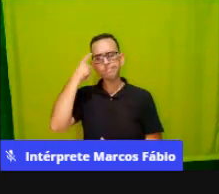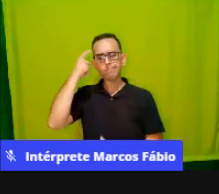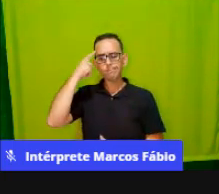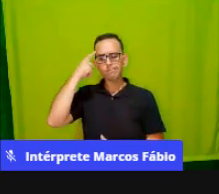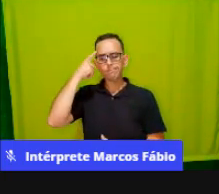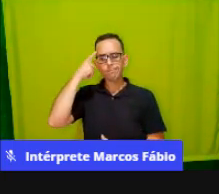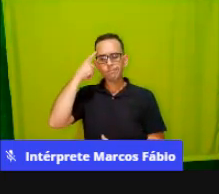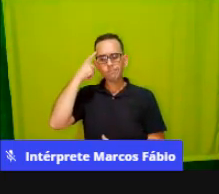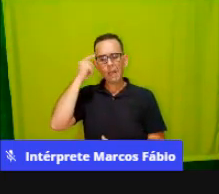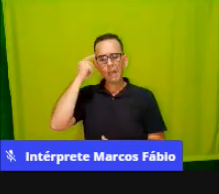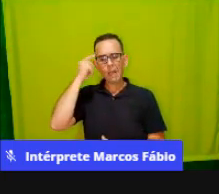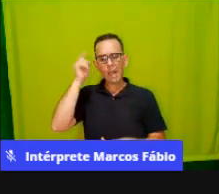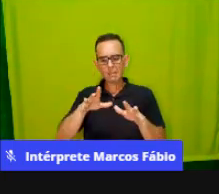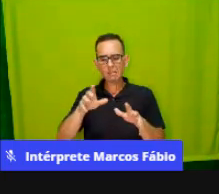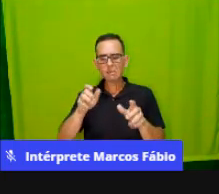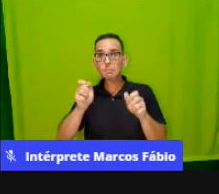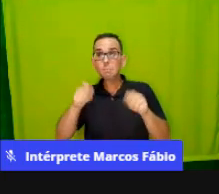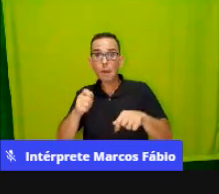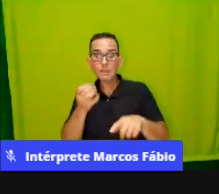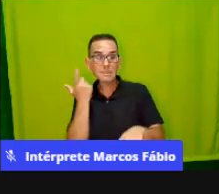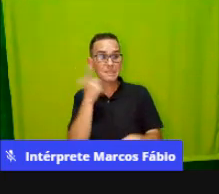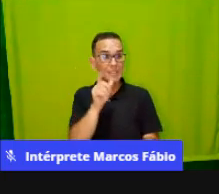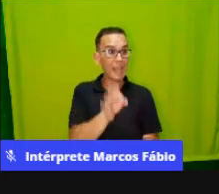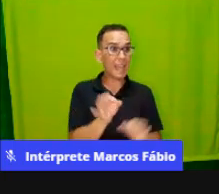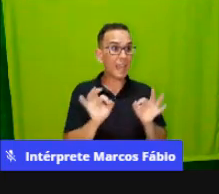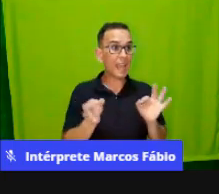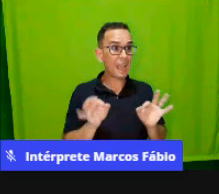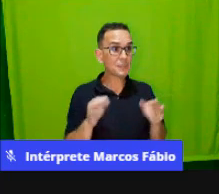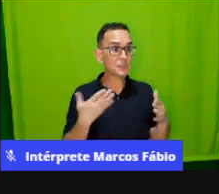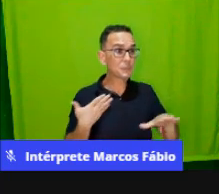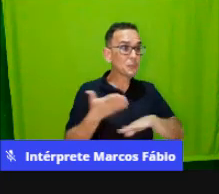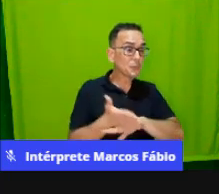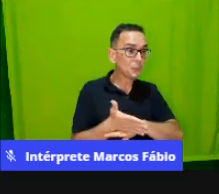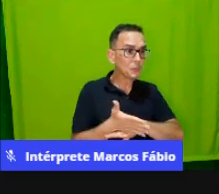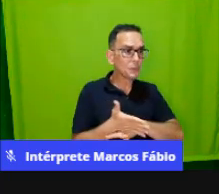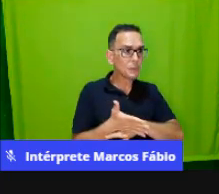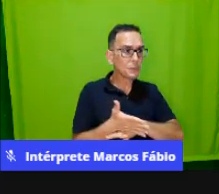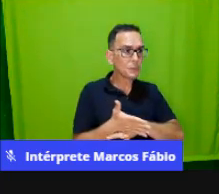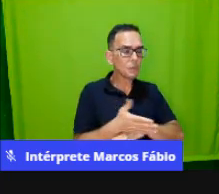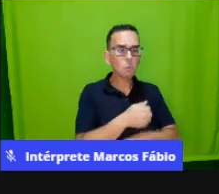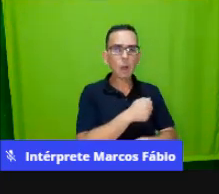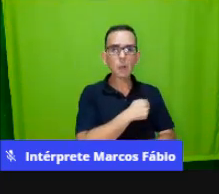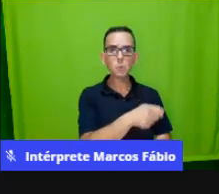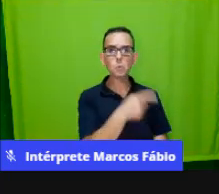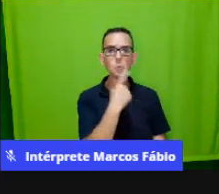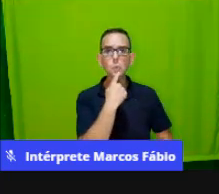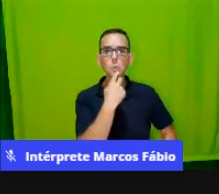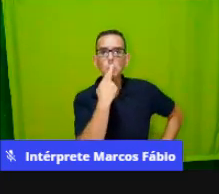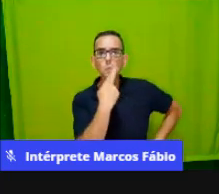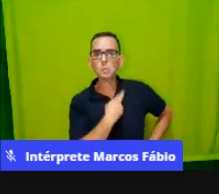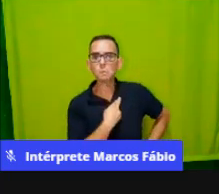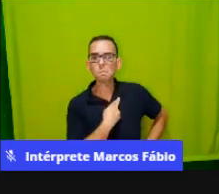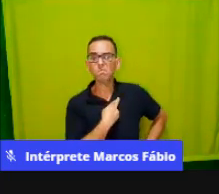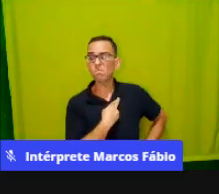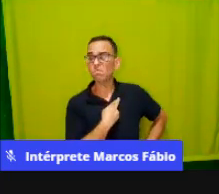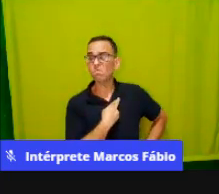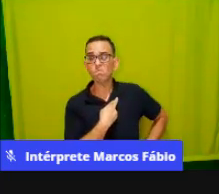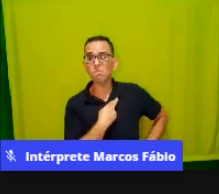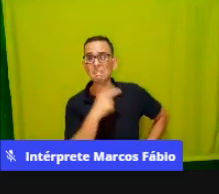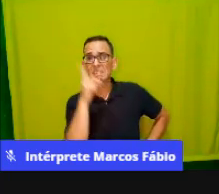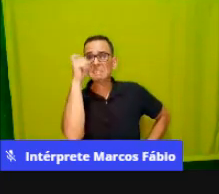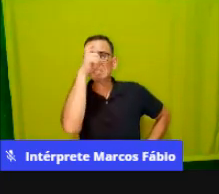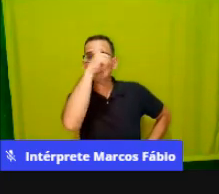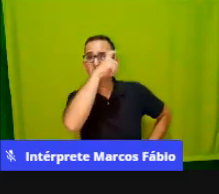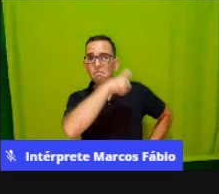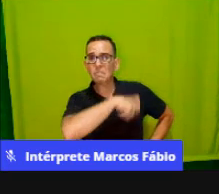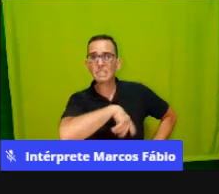dar certo e a gente seleciona, muitas vezes o nosso aluno não corresponde. Às vezes fica difícil utilizar aquele